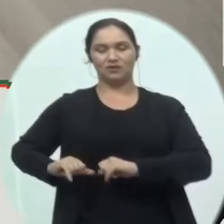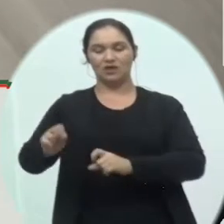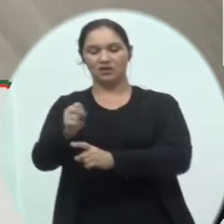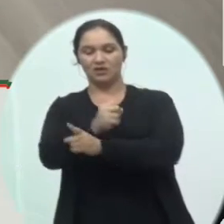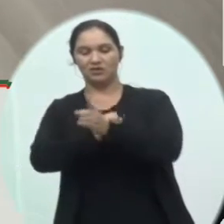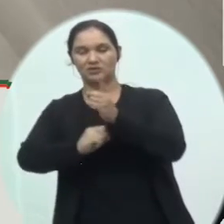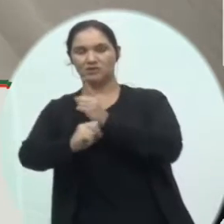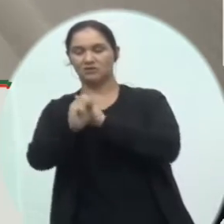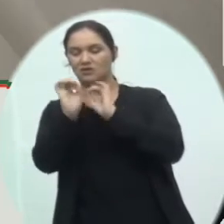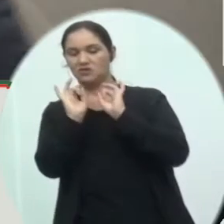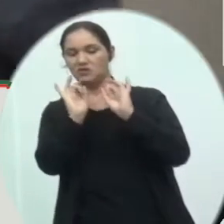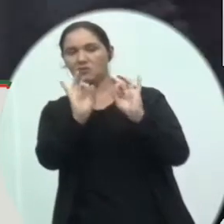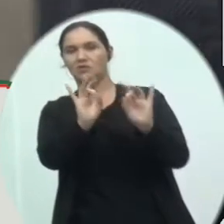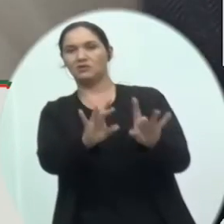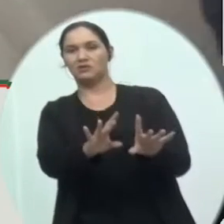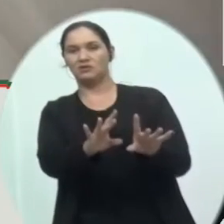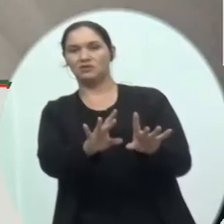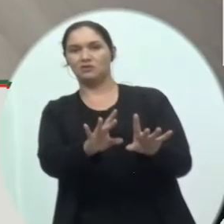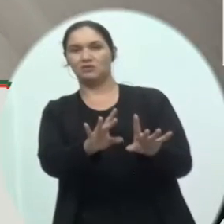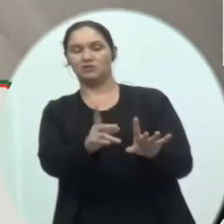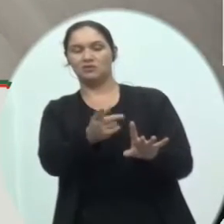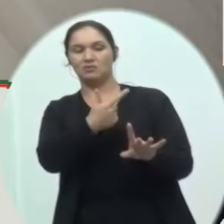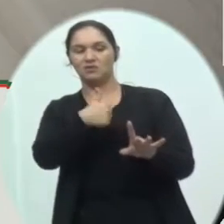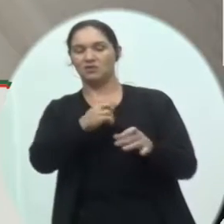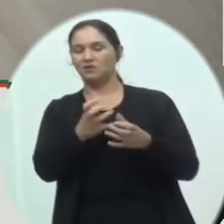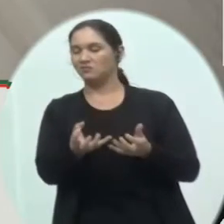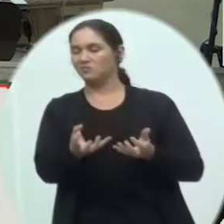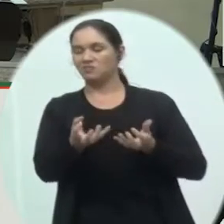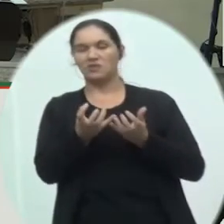desprezado e dele não fizemos caso algum.